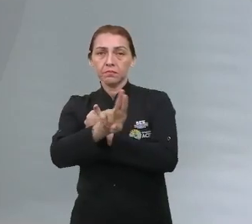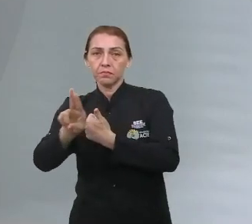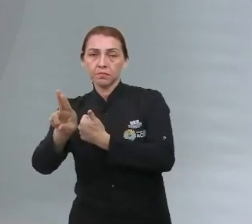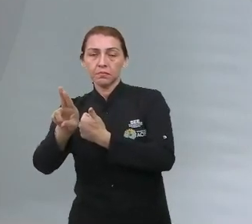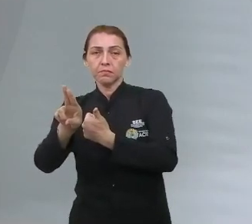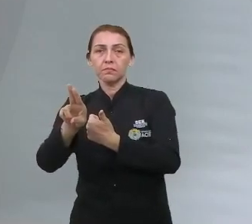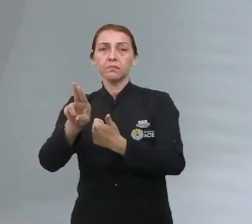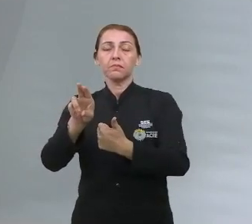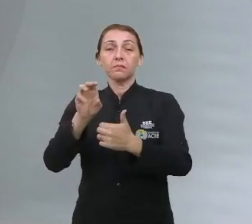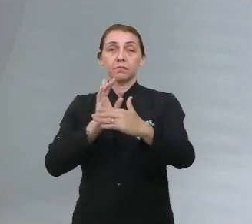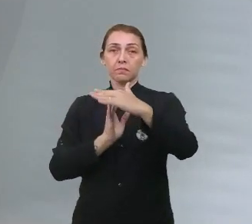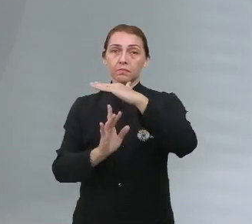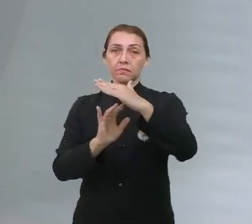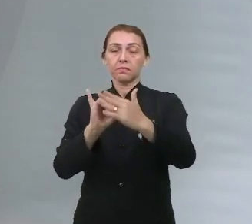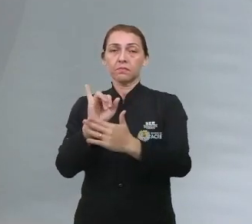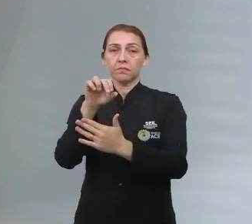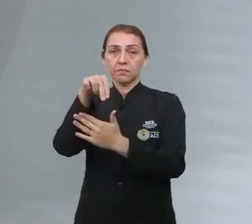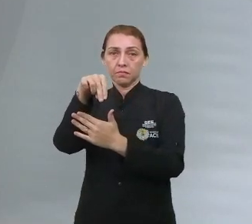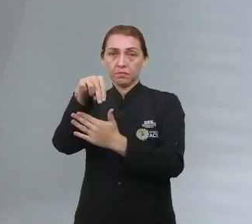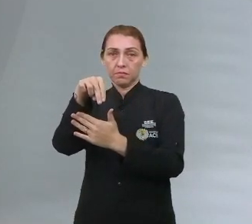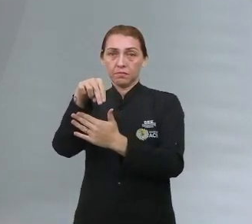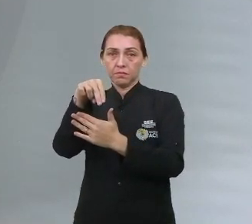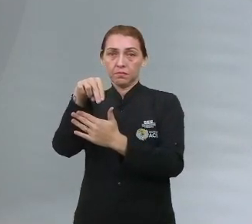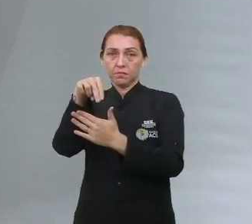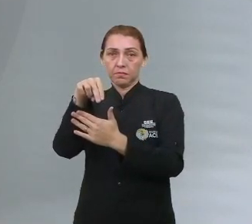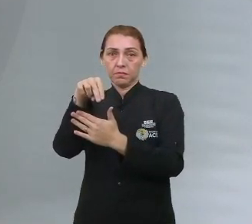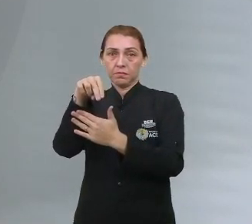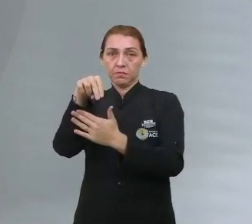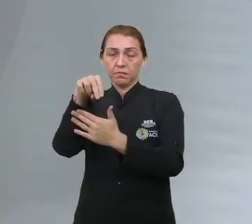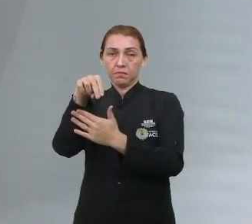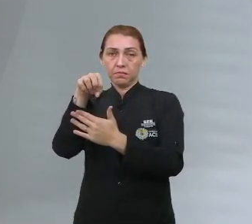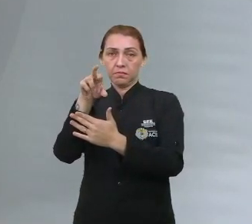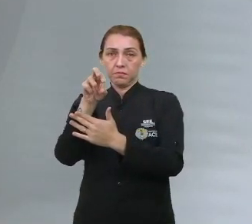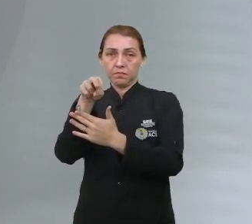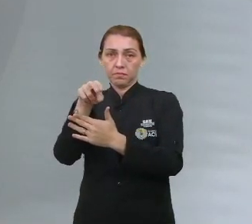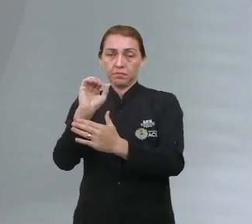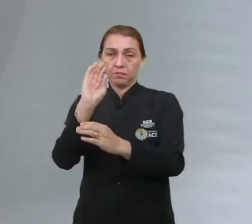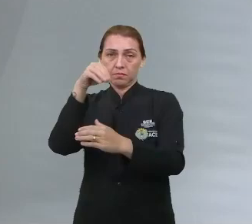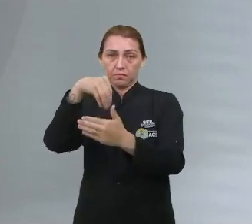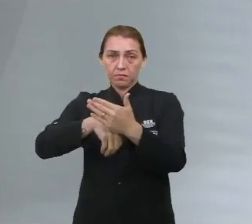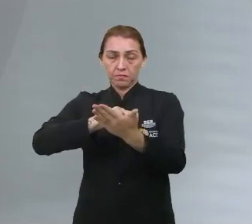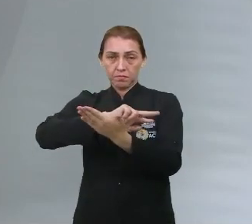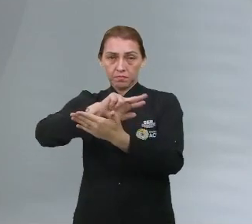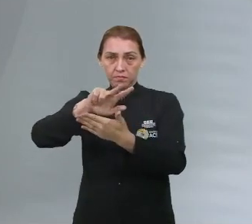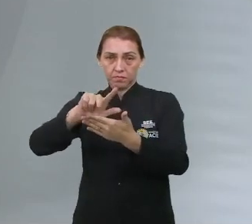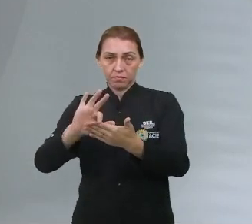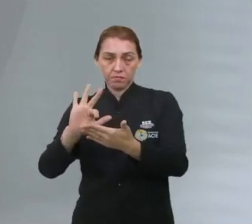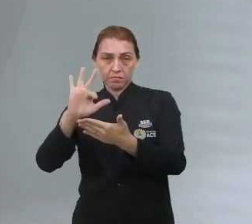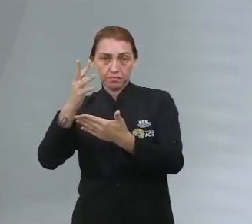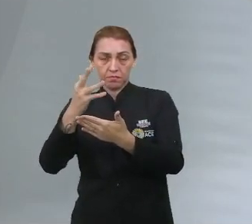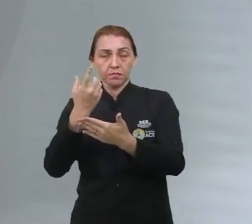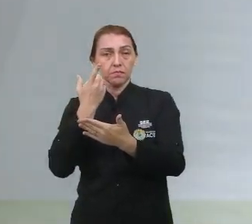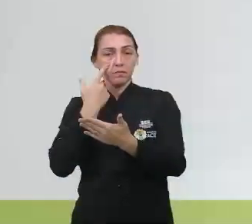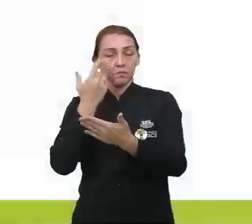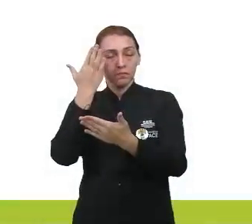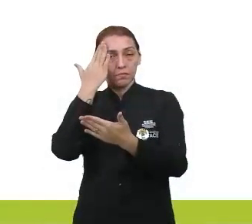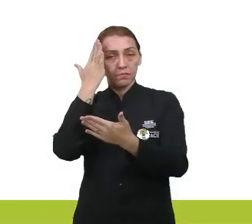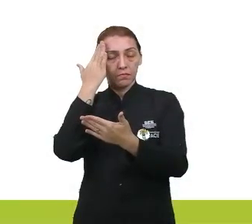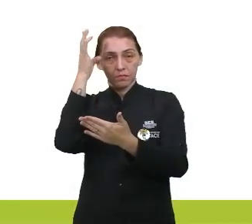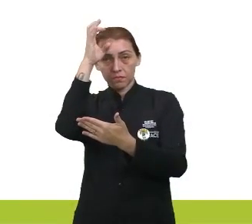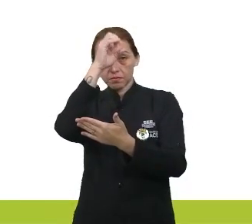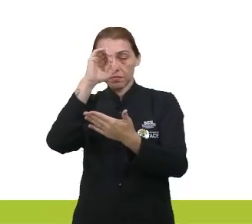de migração interna. A migração interna, ela pode ser de várias formas. Vamos então aqui